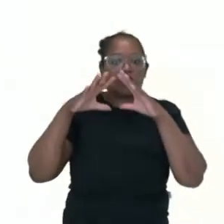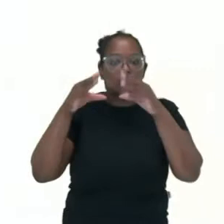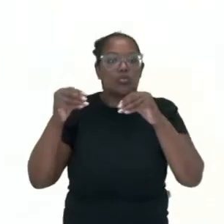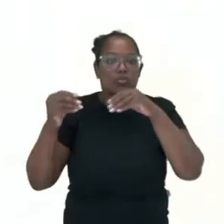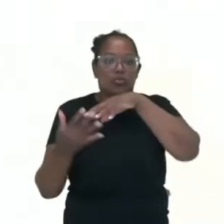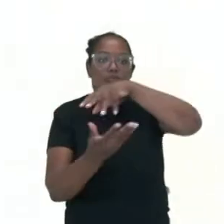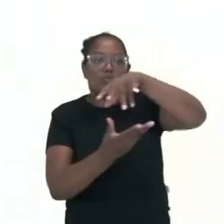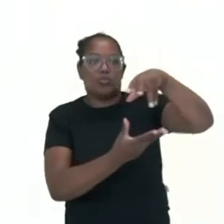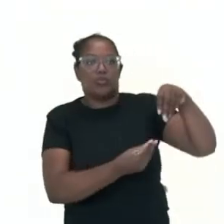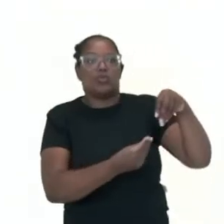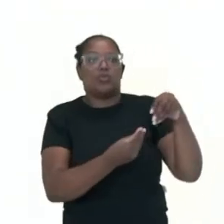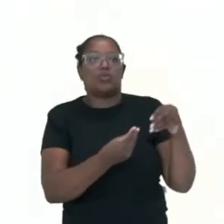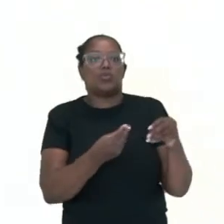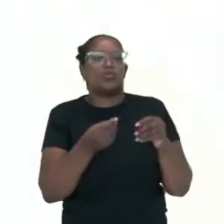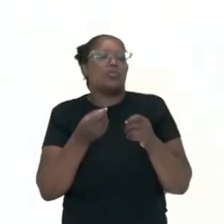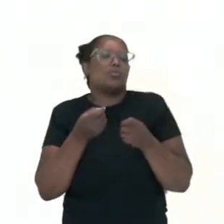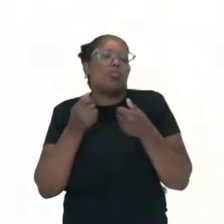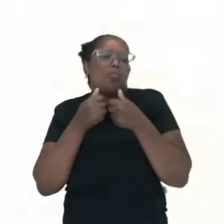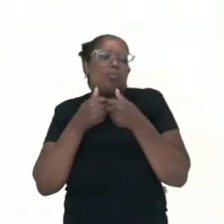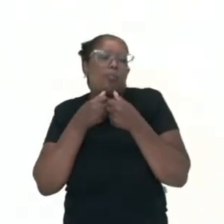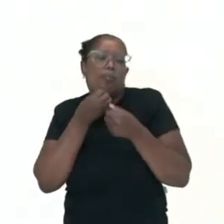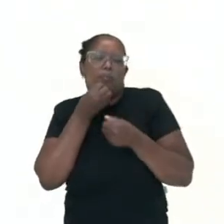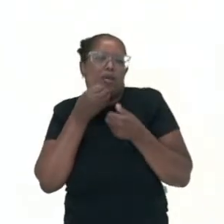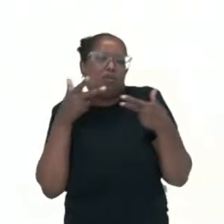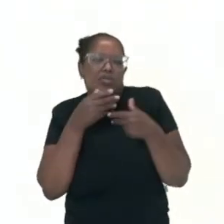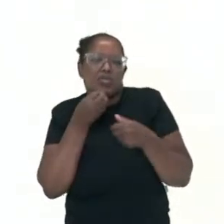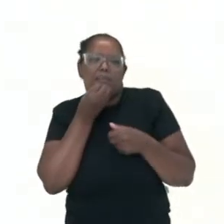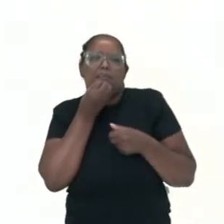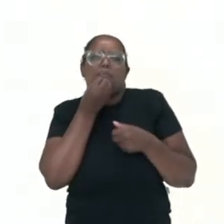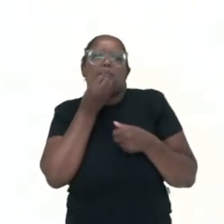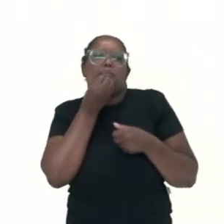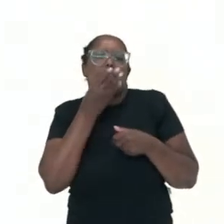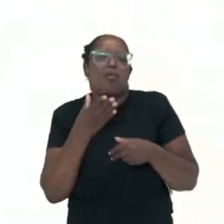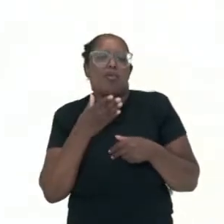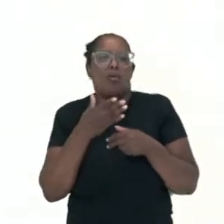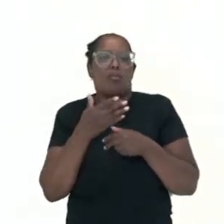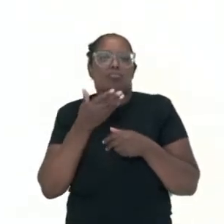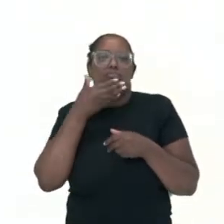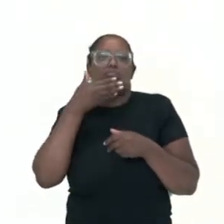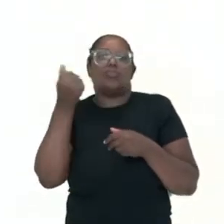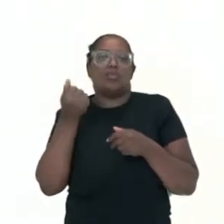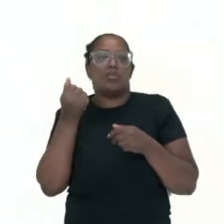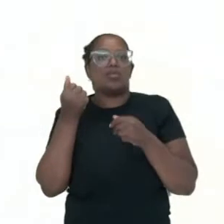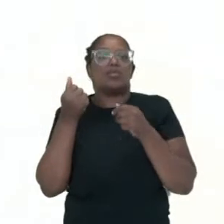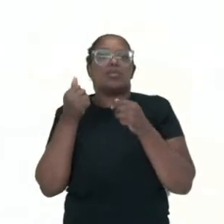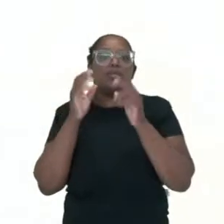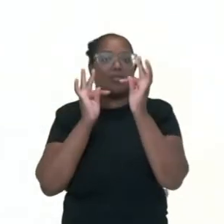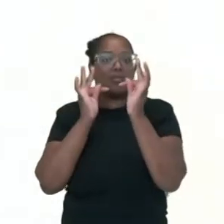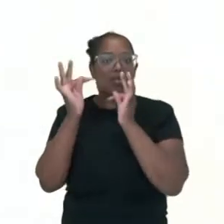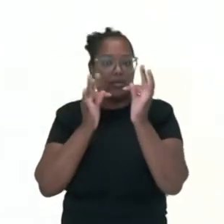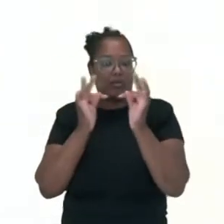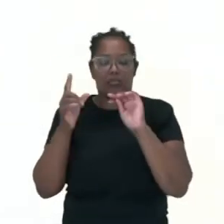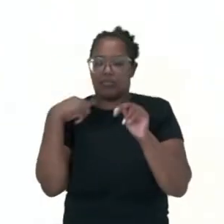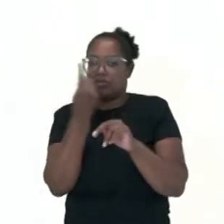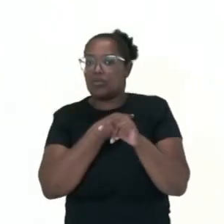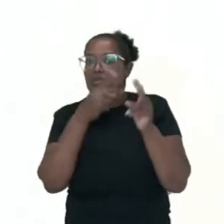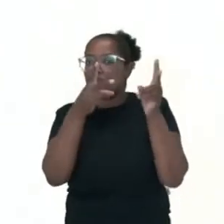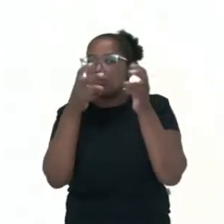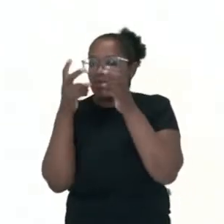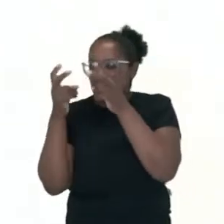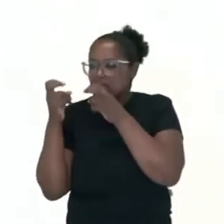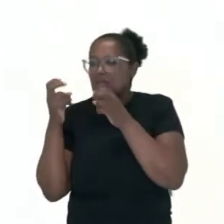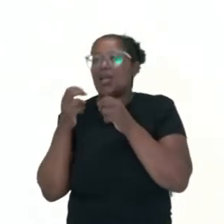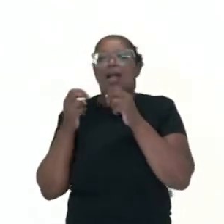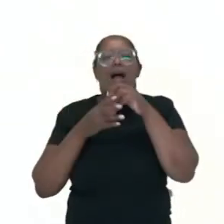tornaram o mundo um poço de uma corrida gigantesca em termos tecnológicos. Então a gente percebe que esse período da Guerra